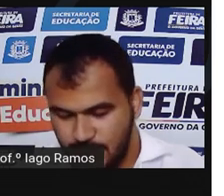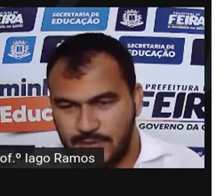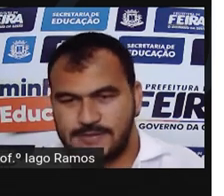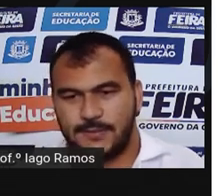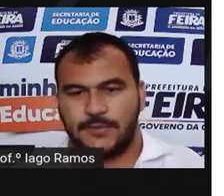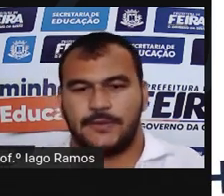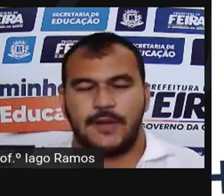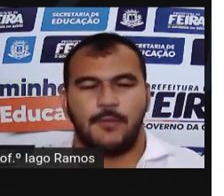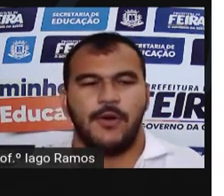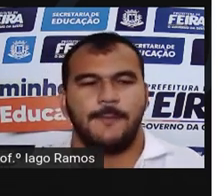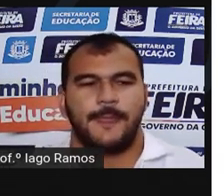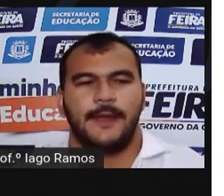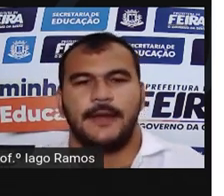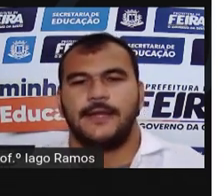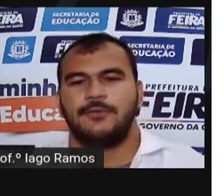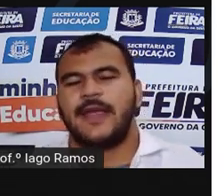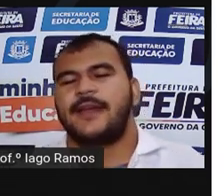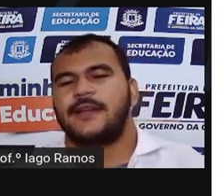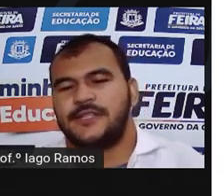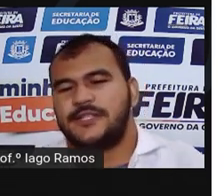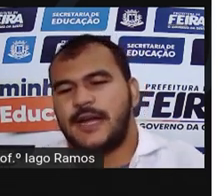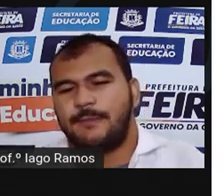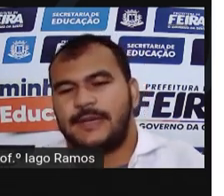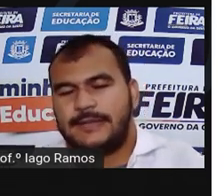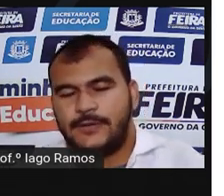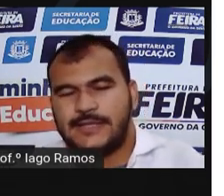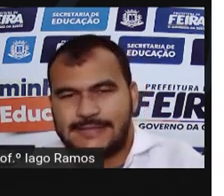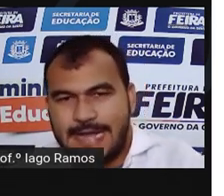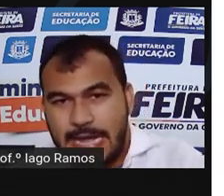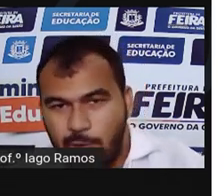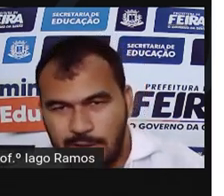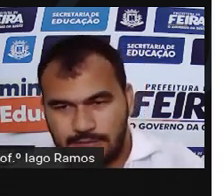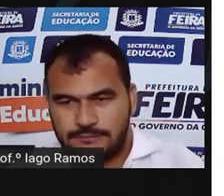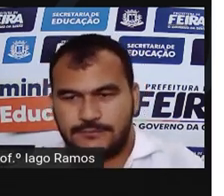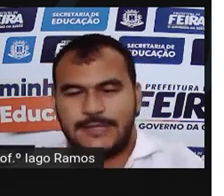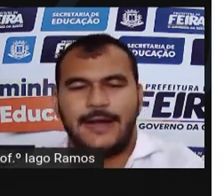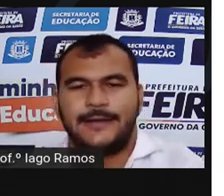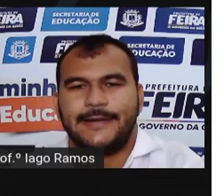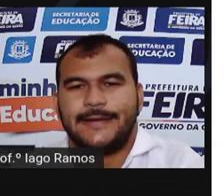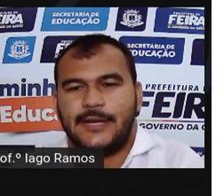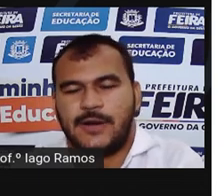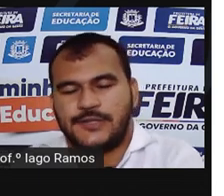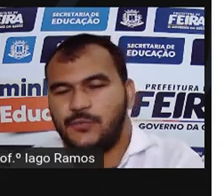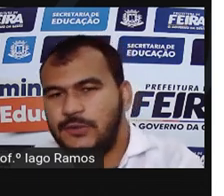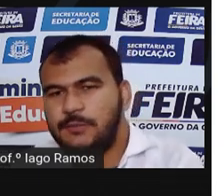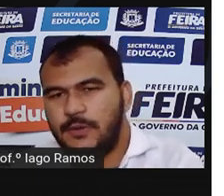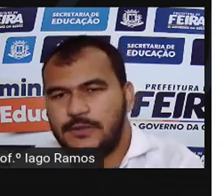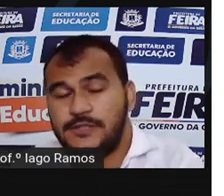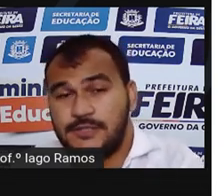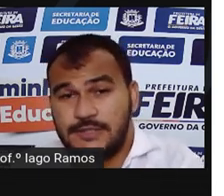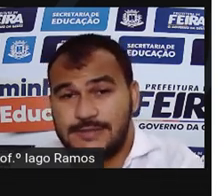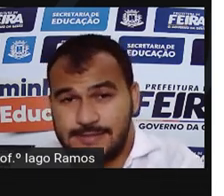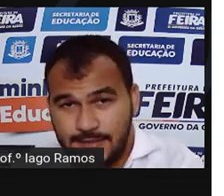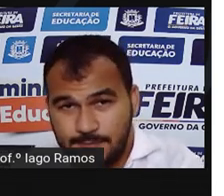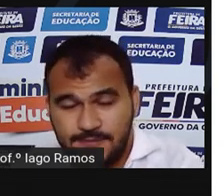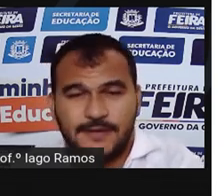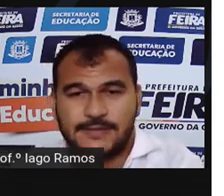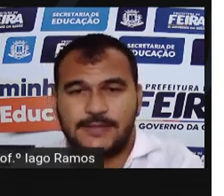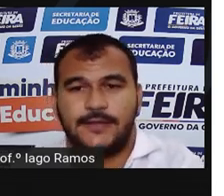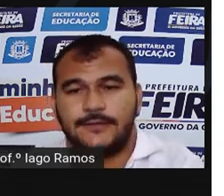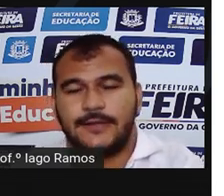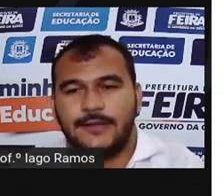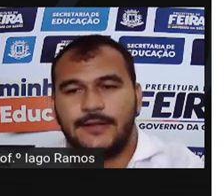matemática por exemplo tá bom e o que é que a gente aprendeu nessa aula tá eu acho muito importante a gente